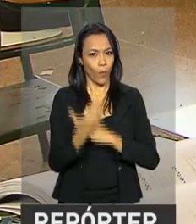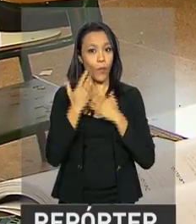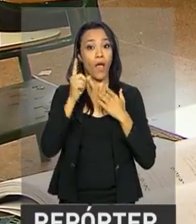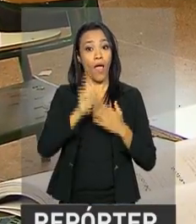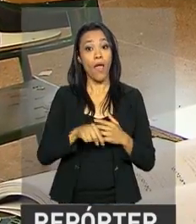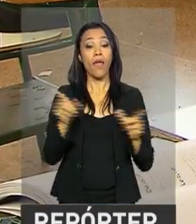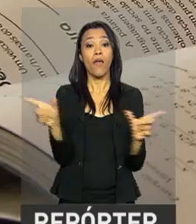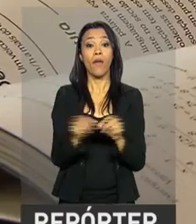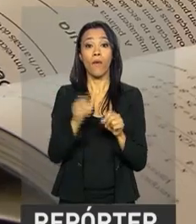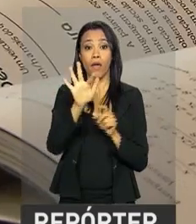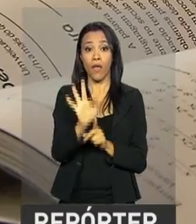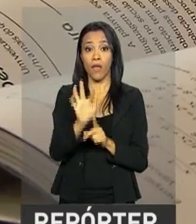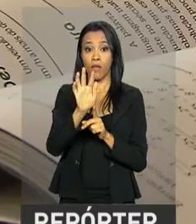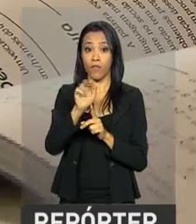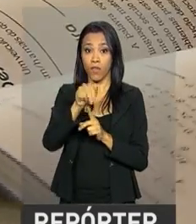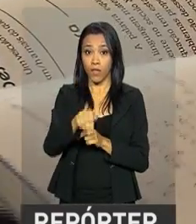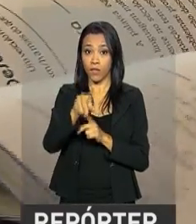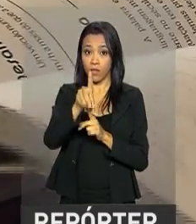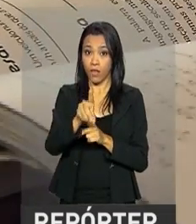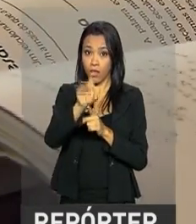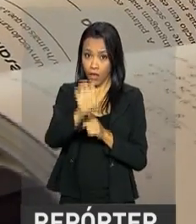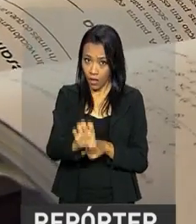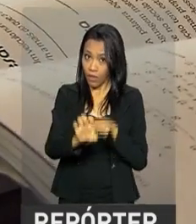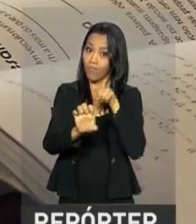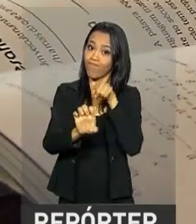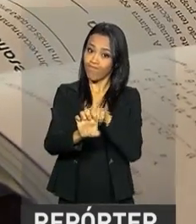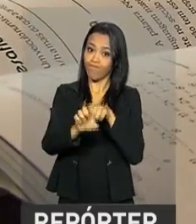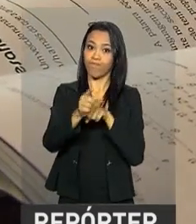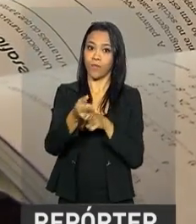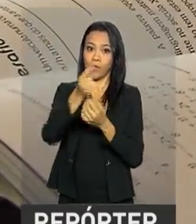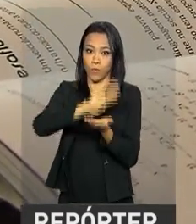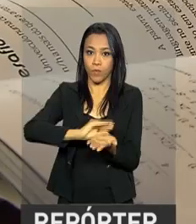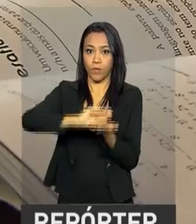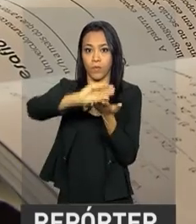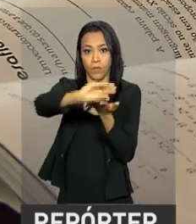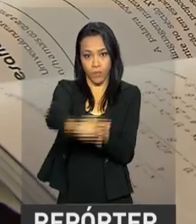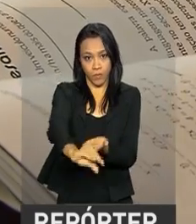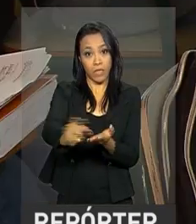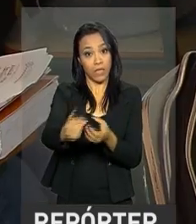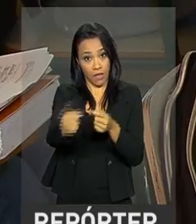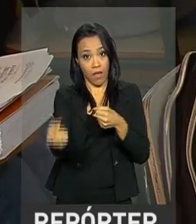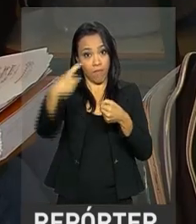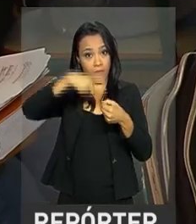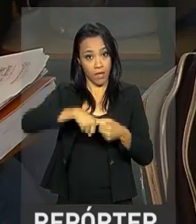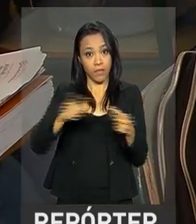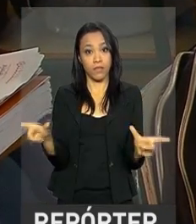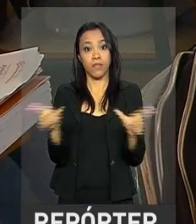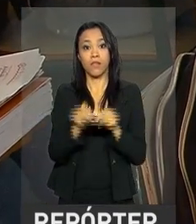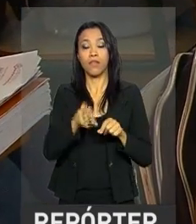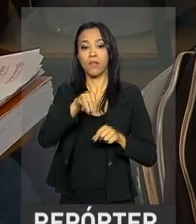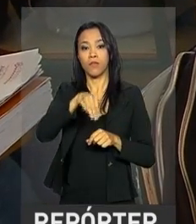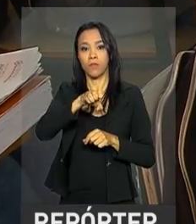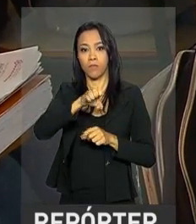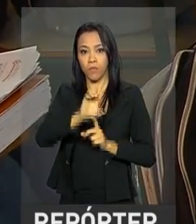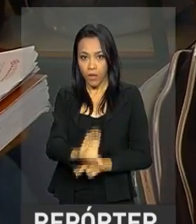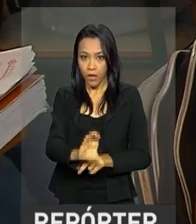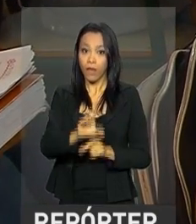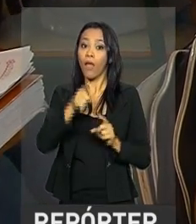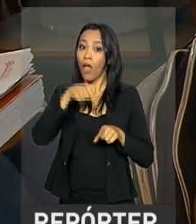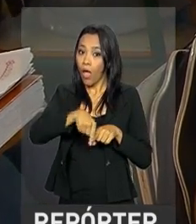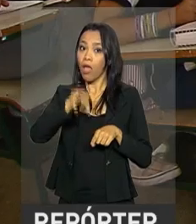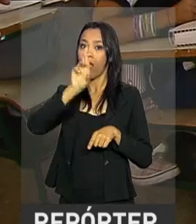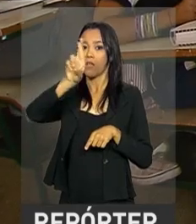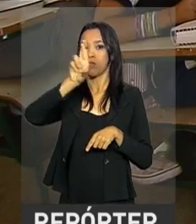de r que é o fundo nacional de desenvolvimento da educação órgão do ministério da educação responsável